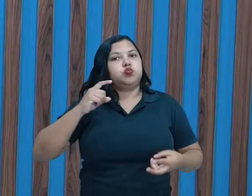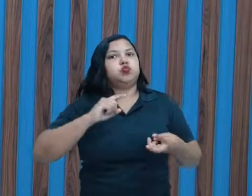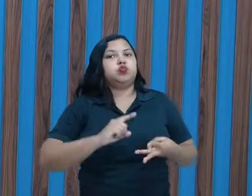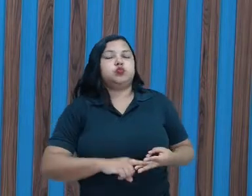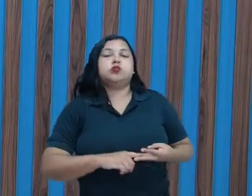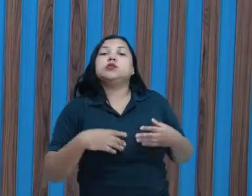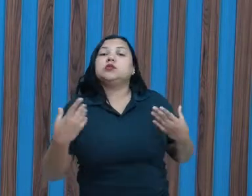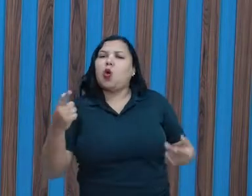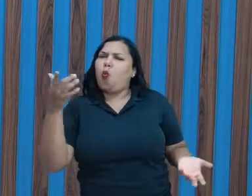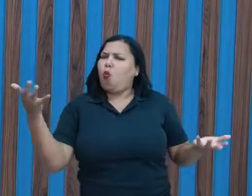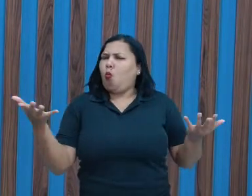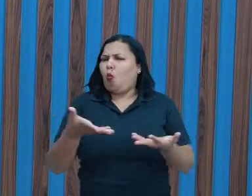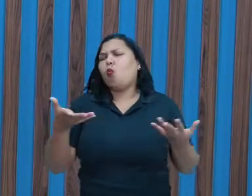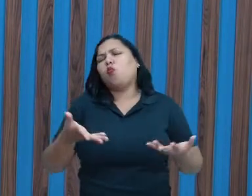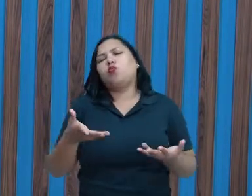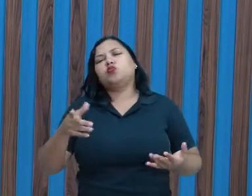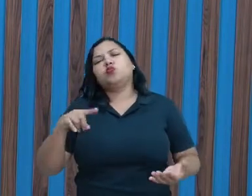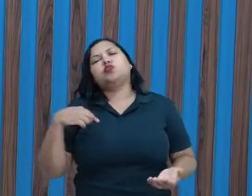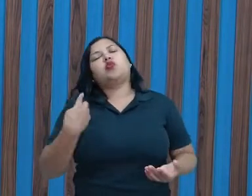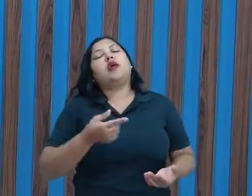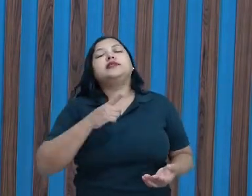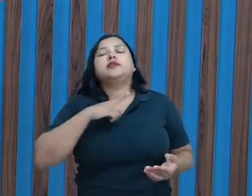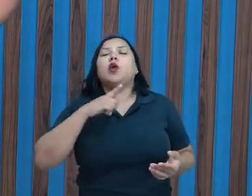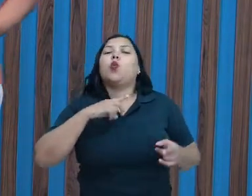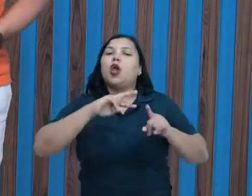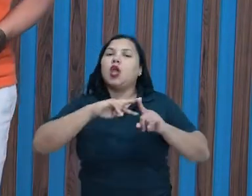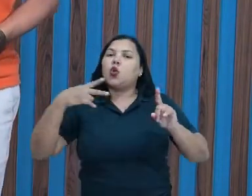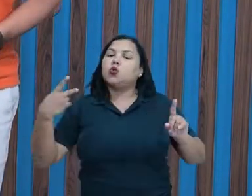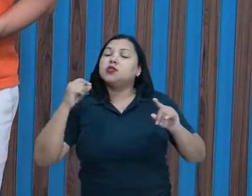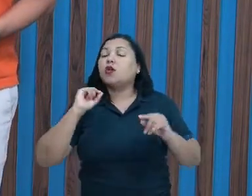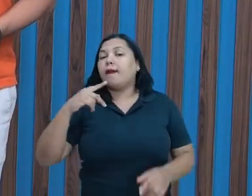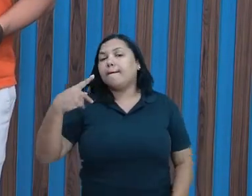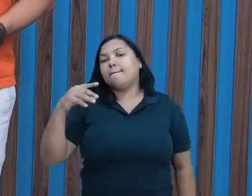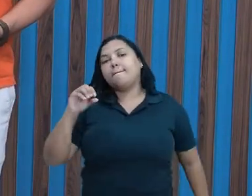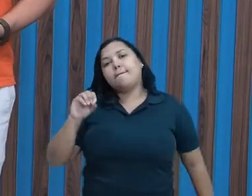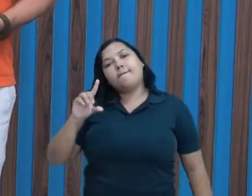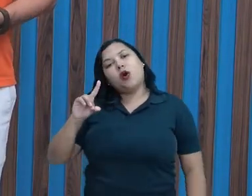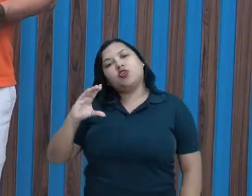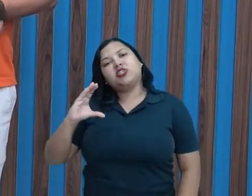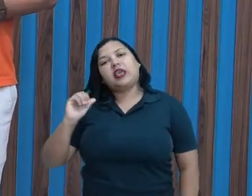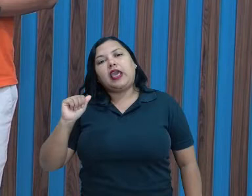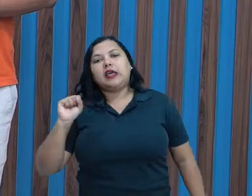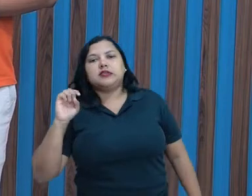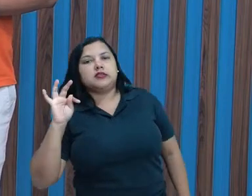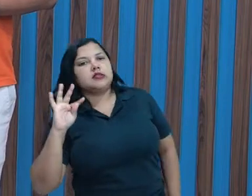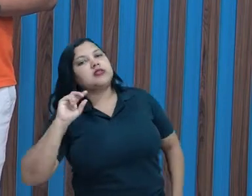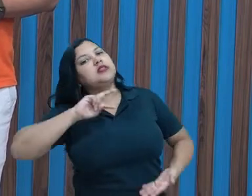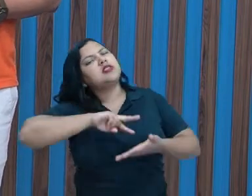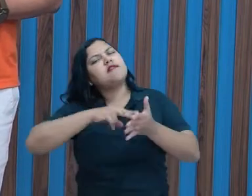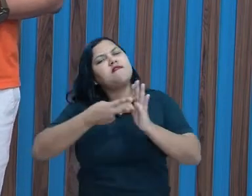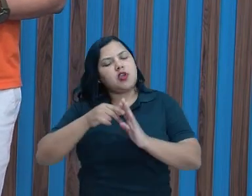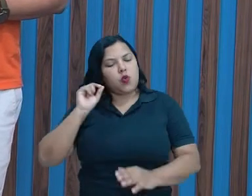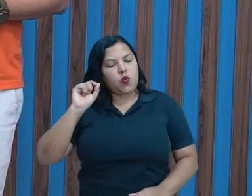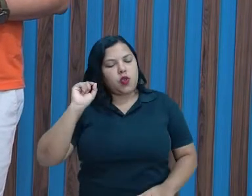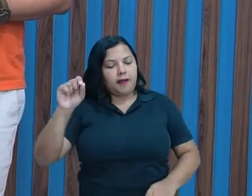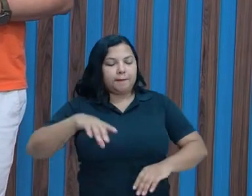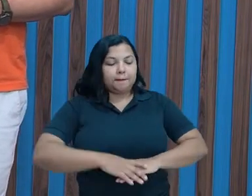Hoje em dia estamos tendo uma ferramenta a mais, que é o podcast. Né? Podcast seria